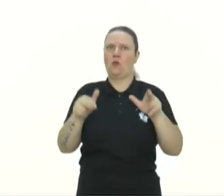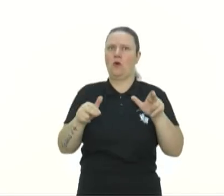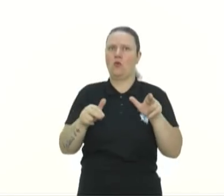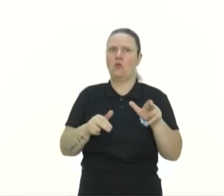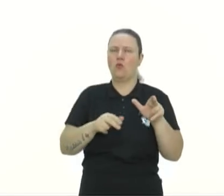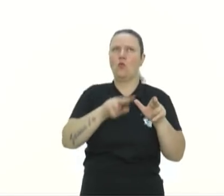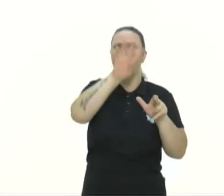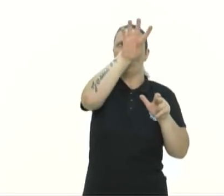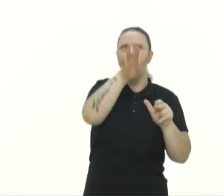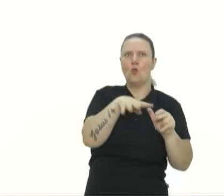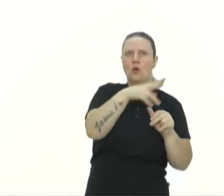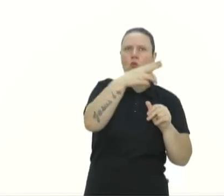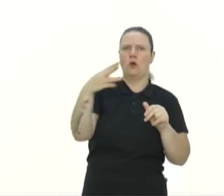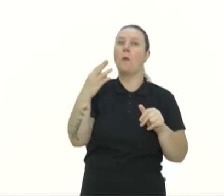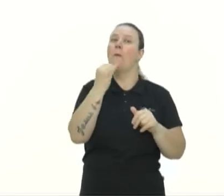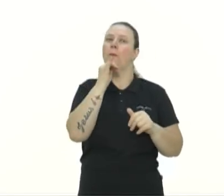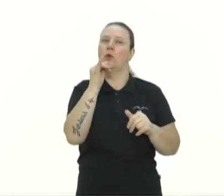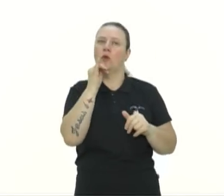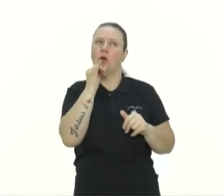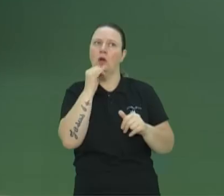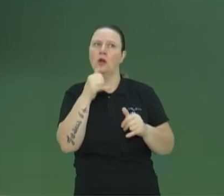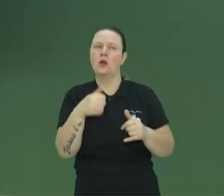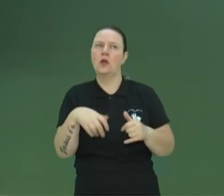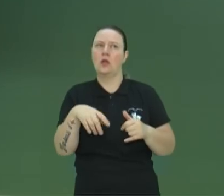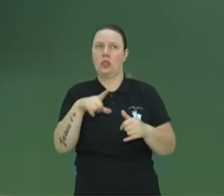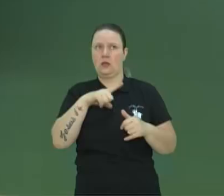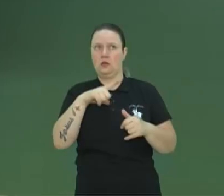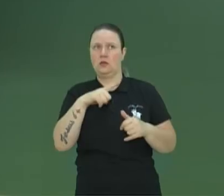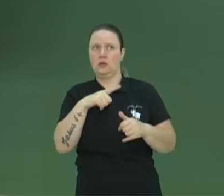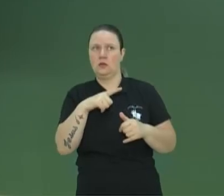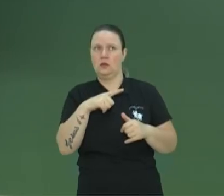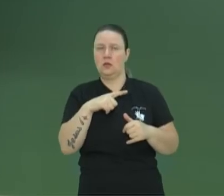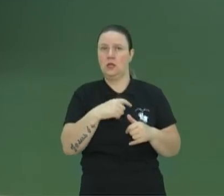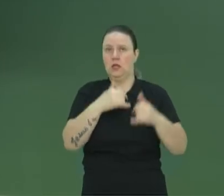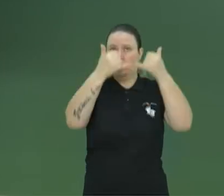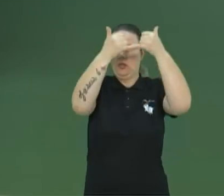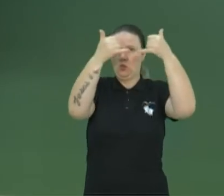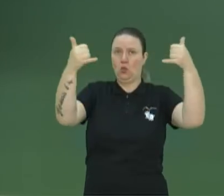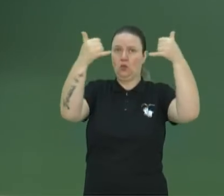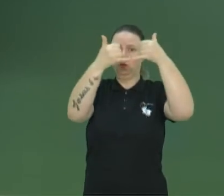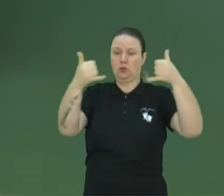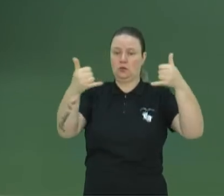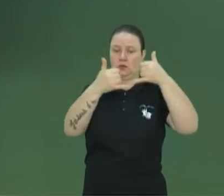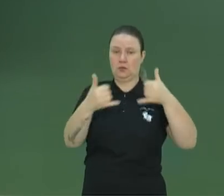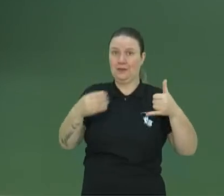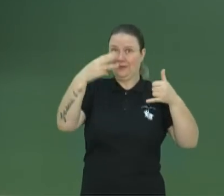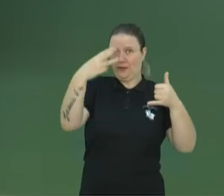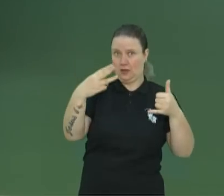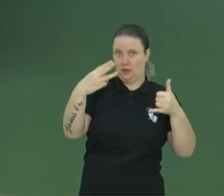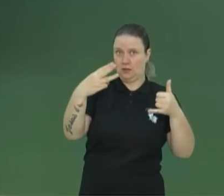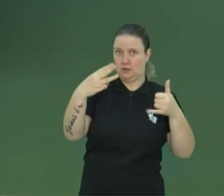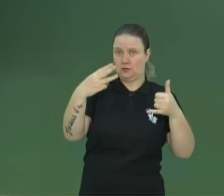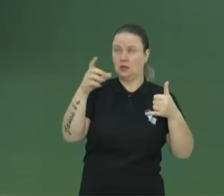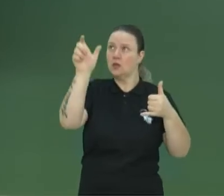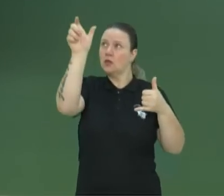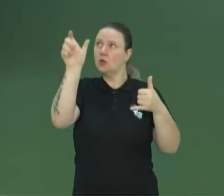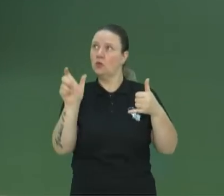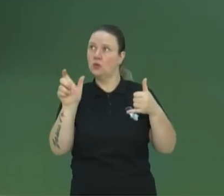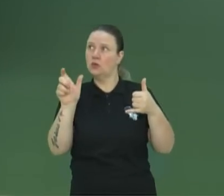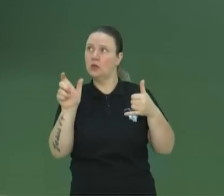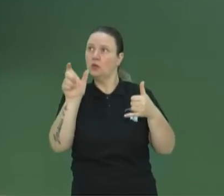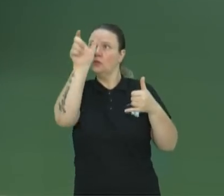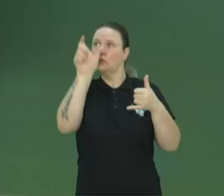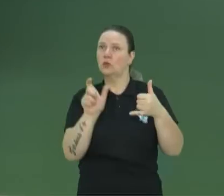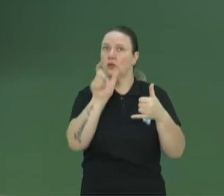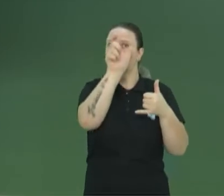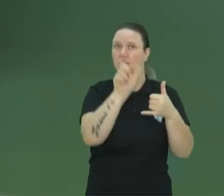seja, M é igual a N. Então, na matriz quadrada, o número de linhas tem que ser igual ao número de colunas. Senão, ela não se configura